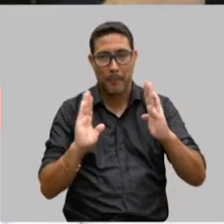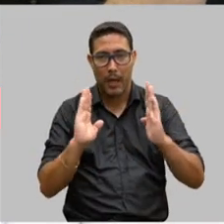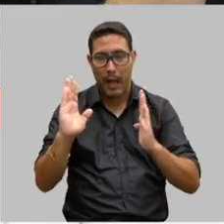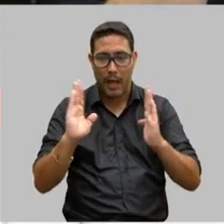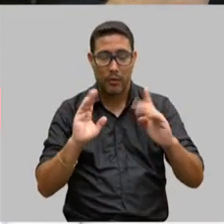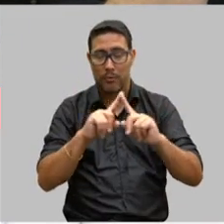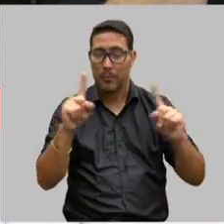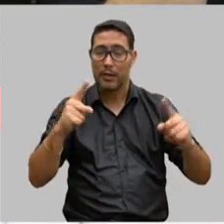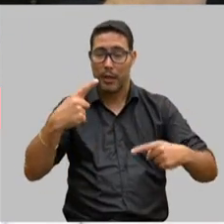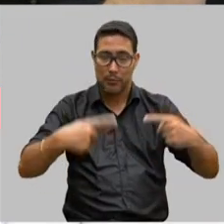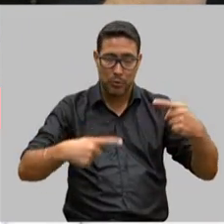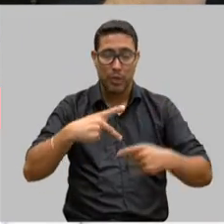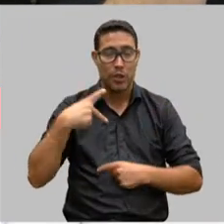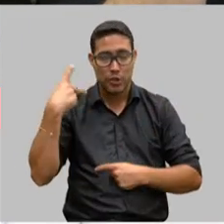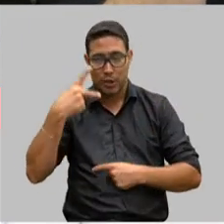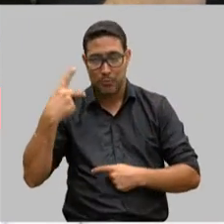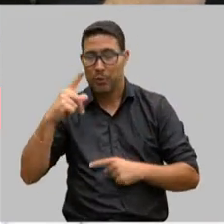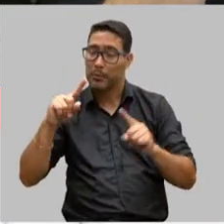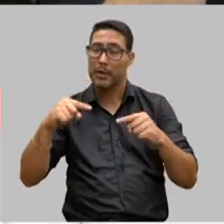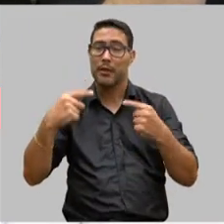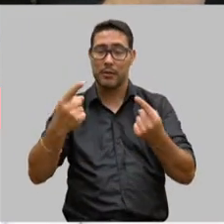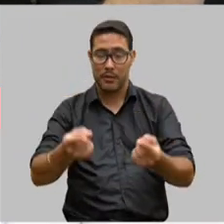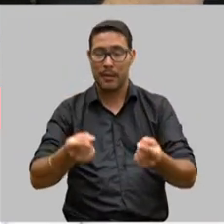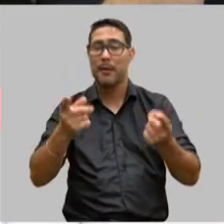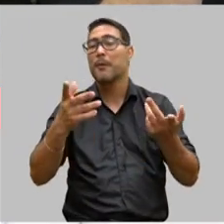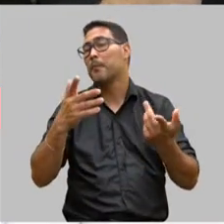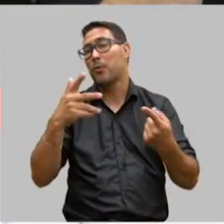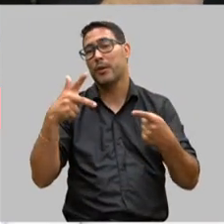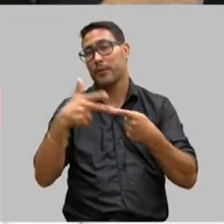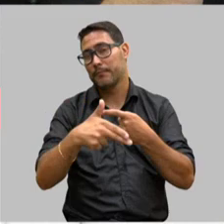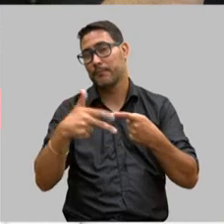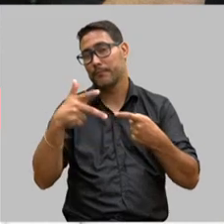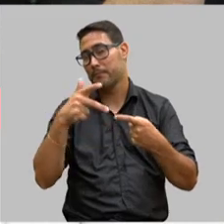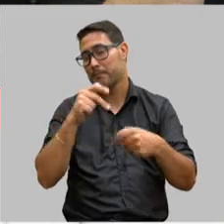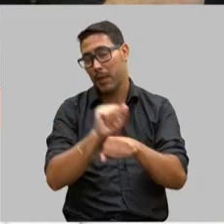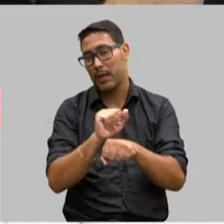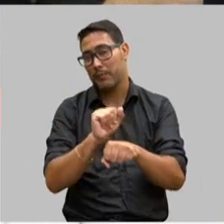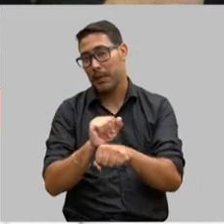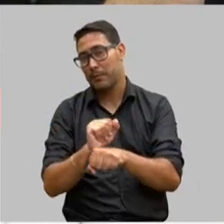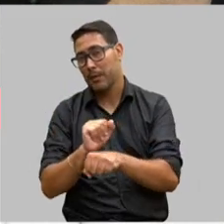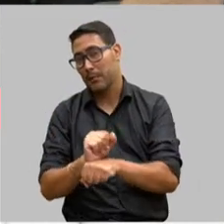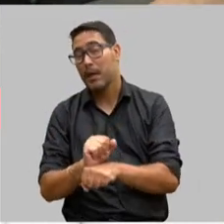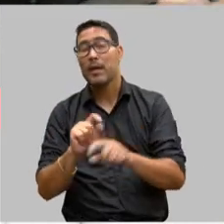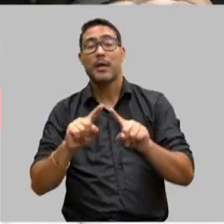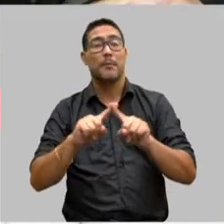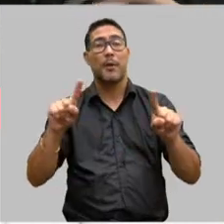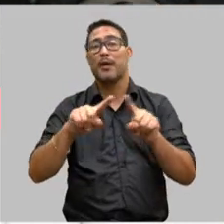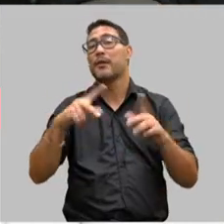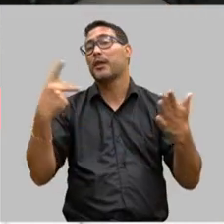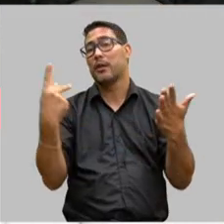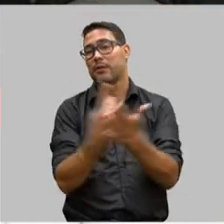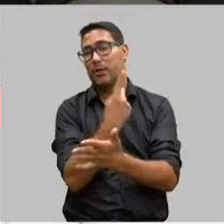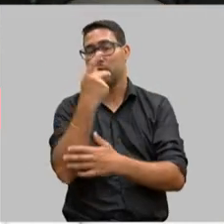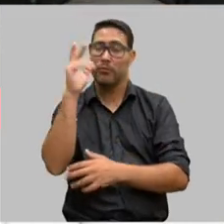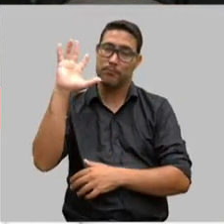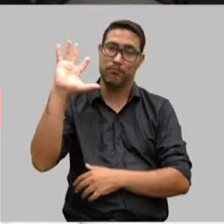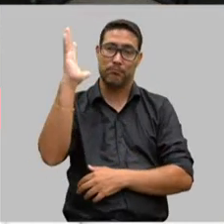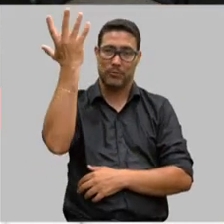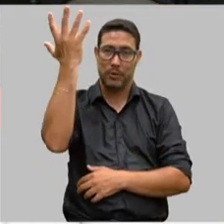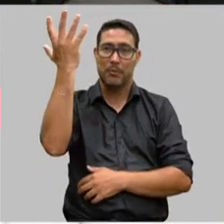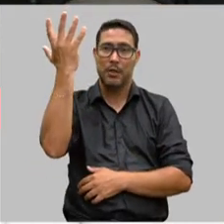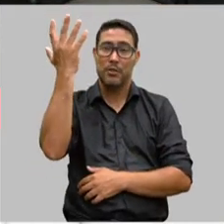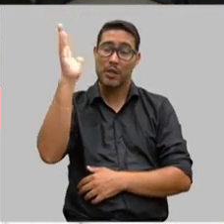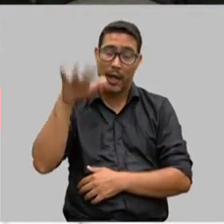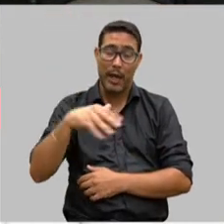sofrem descontinuidade. E, no caso da questão climática, isso é extremamente